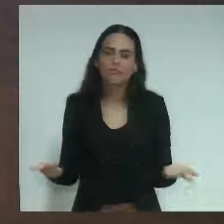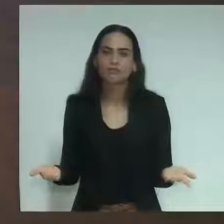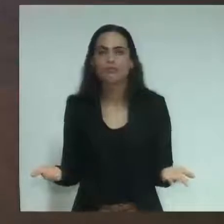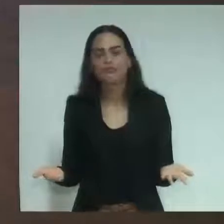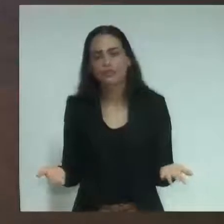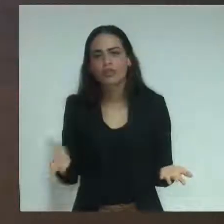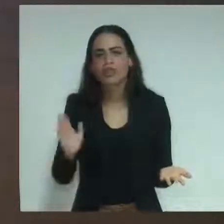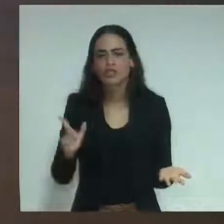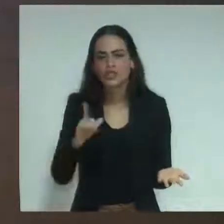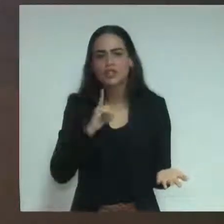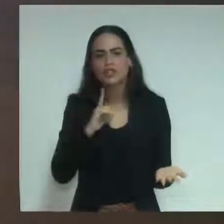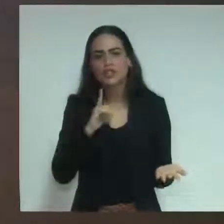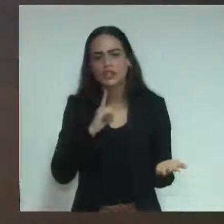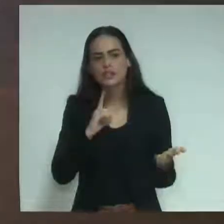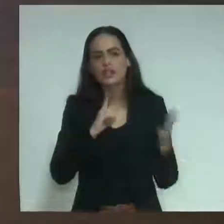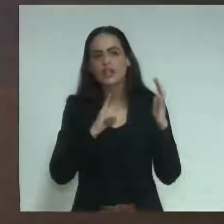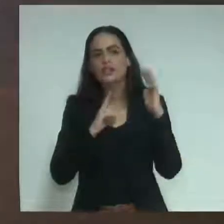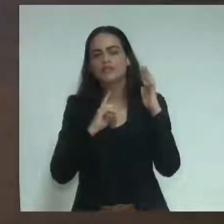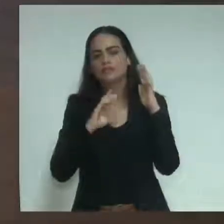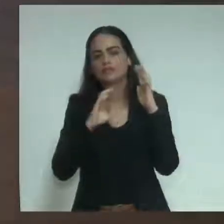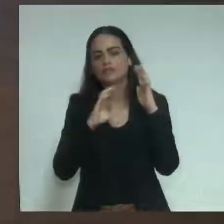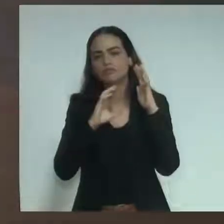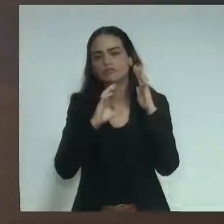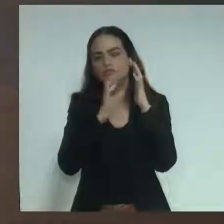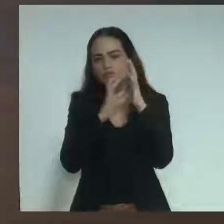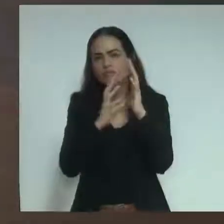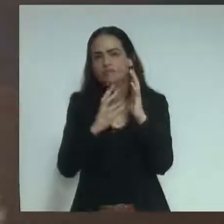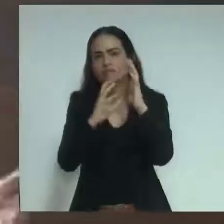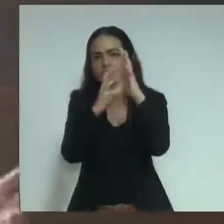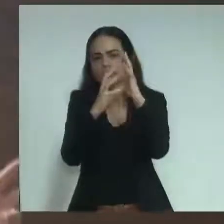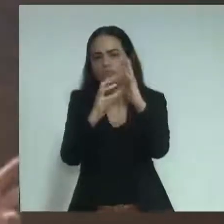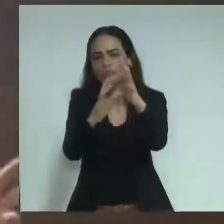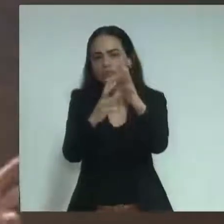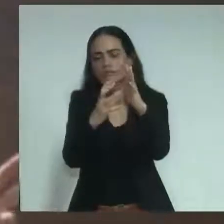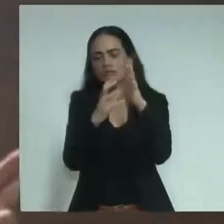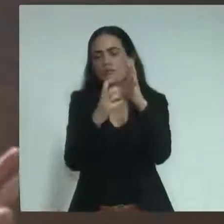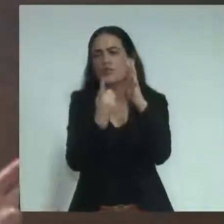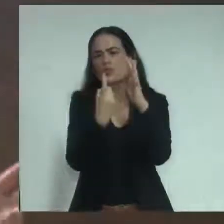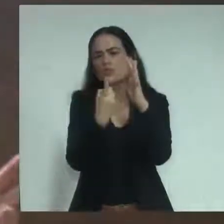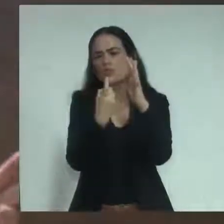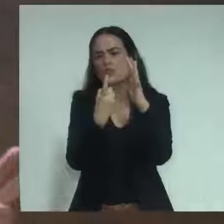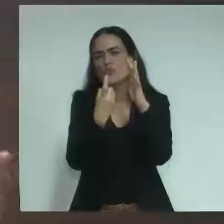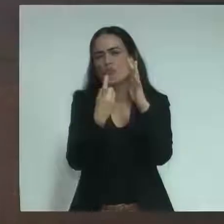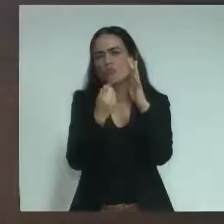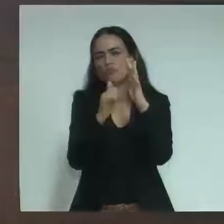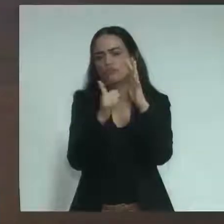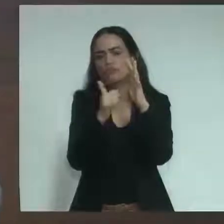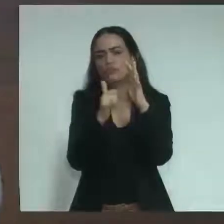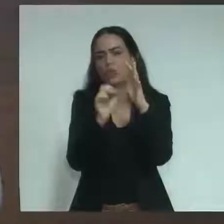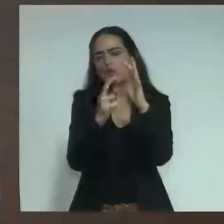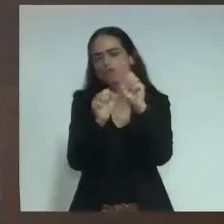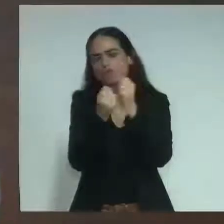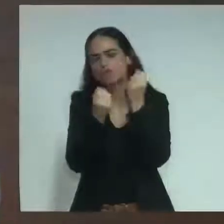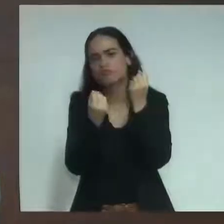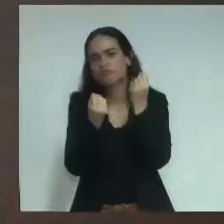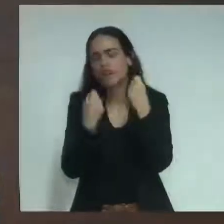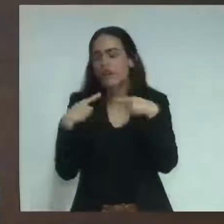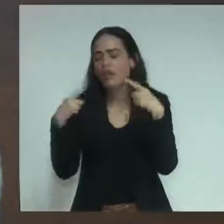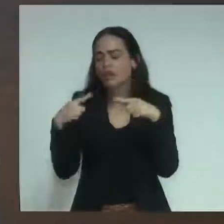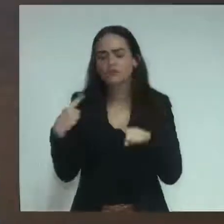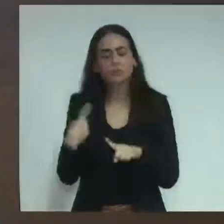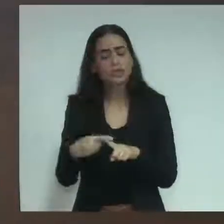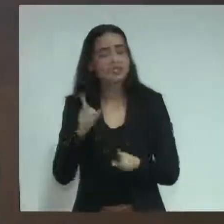tem uma lâmpada na rua, né, por que você fica reclamando tanto? Porque é direito. E mais ainda, a grande preocupação da